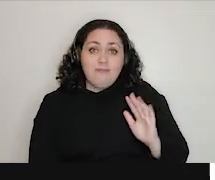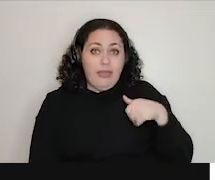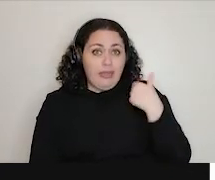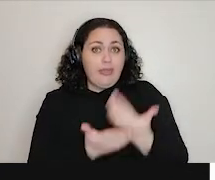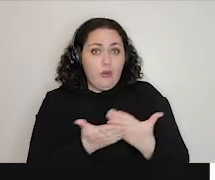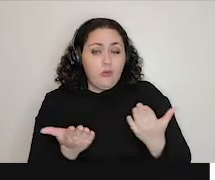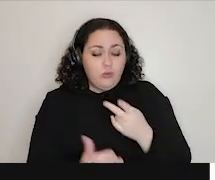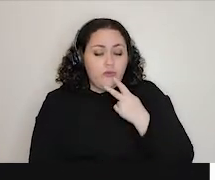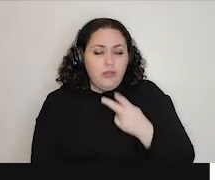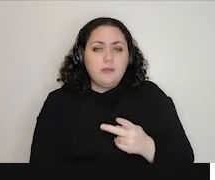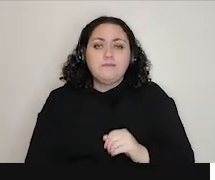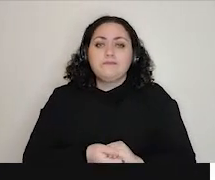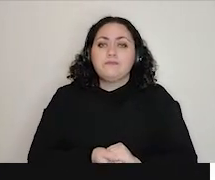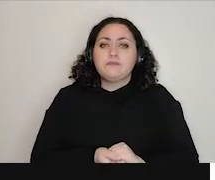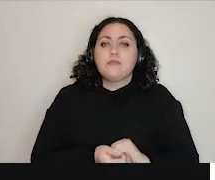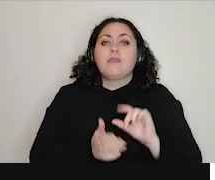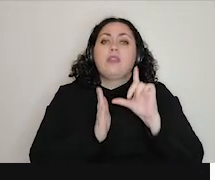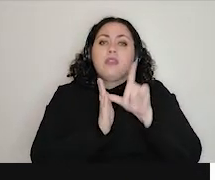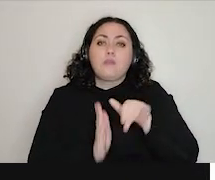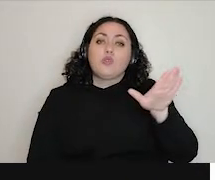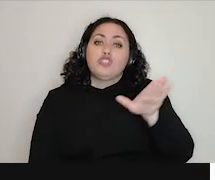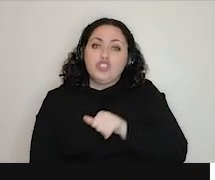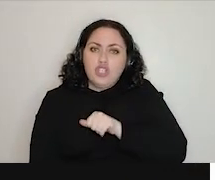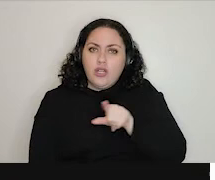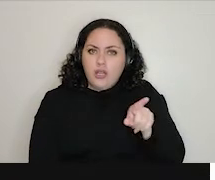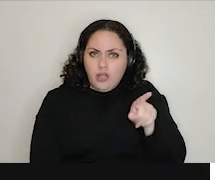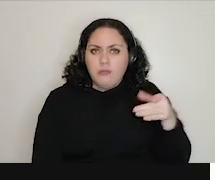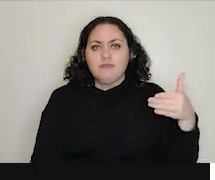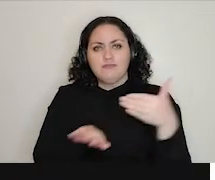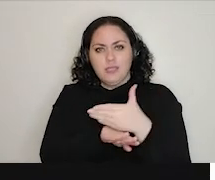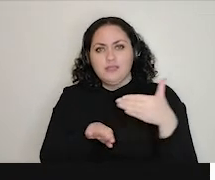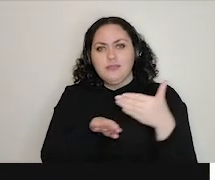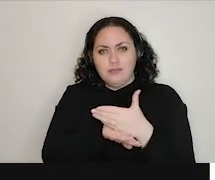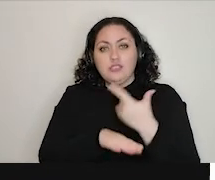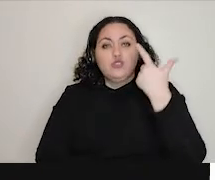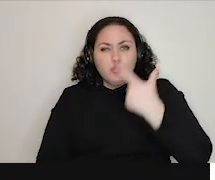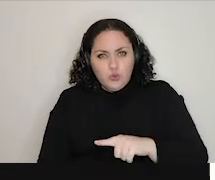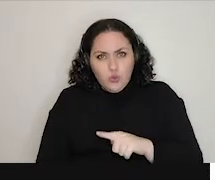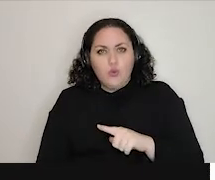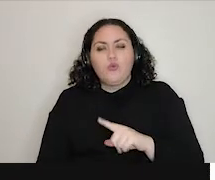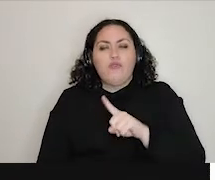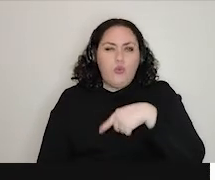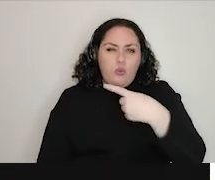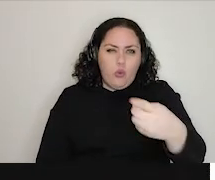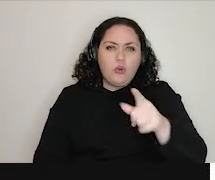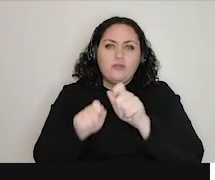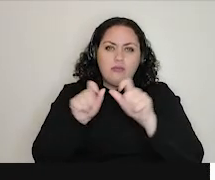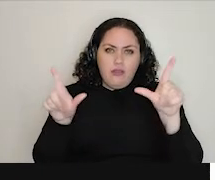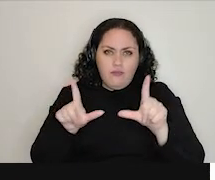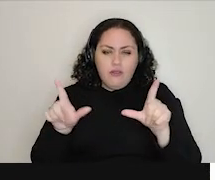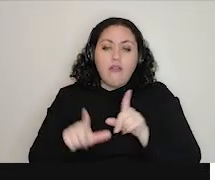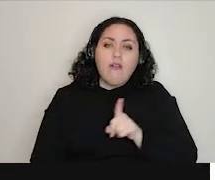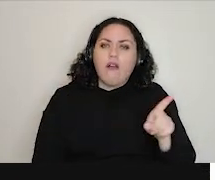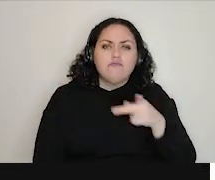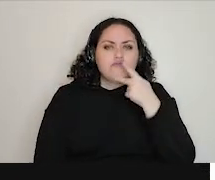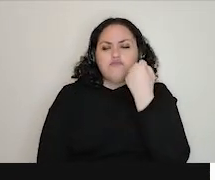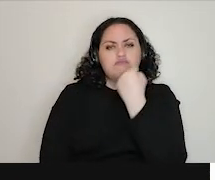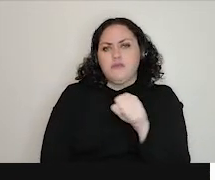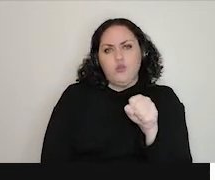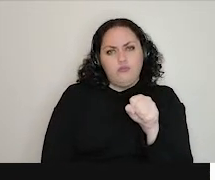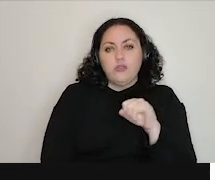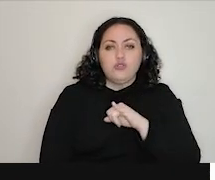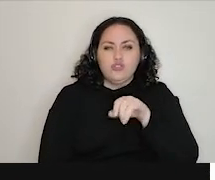quadro, né, no programa que ele também estava vinculado. Depois chamaram ela para participar de novo, né, nos